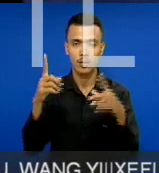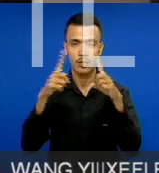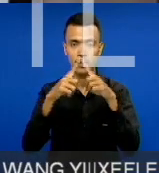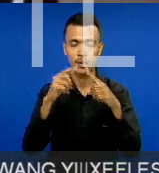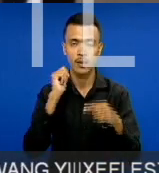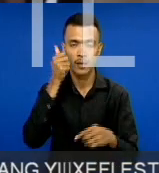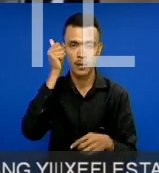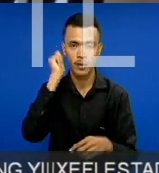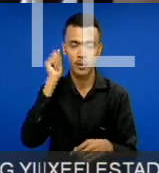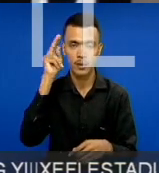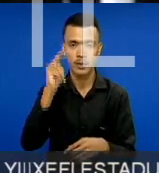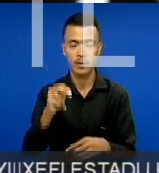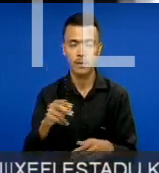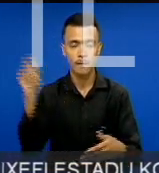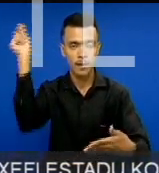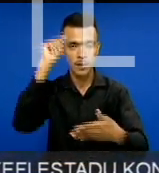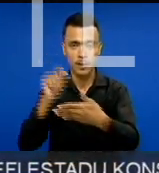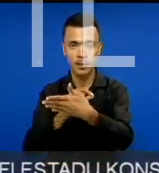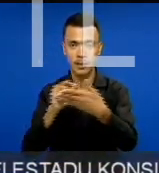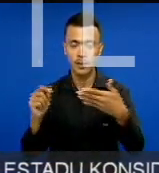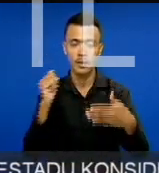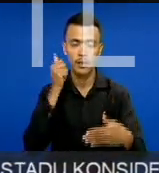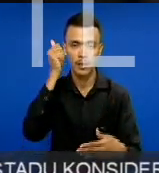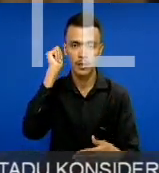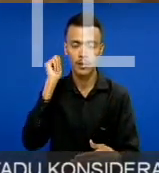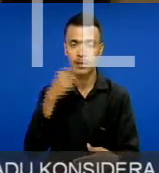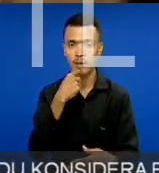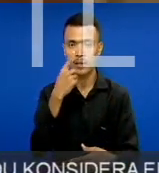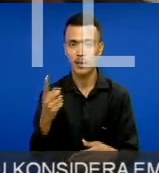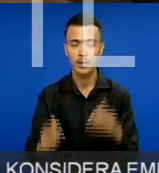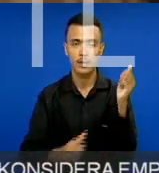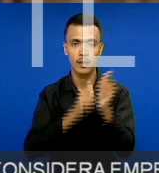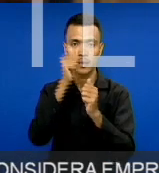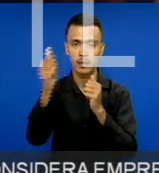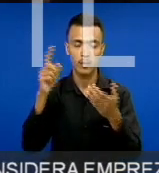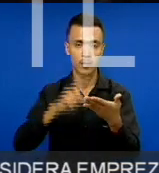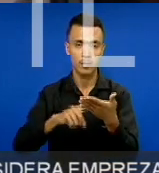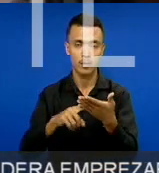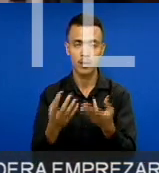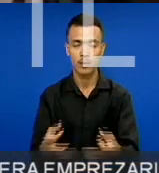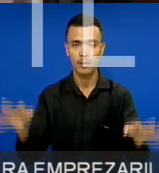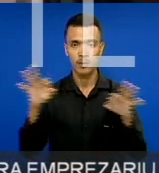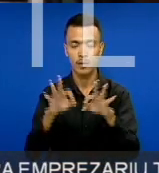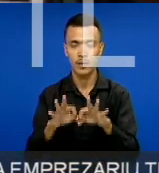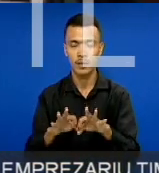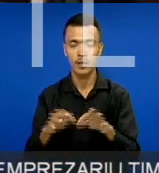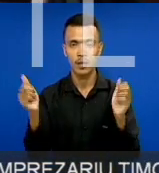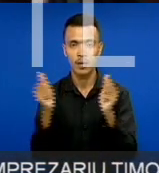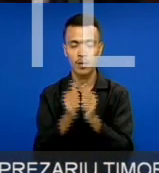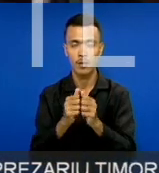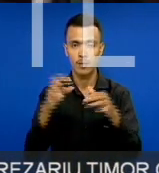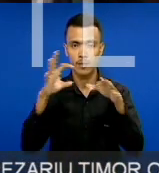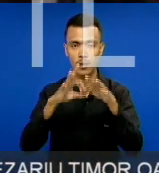ASEAN. Secretário Geral ASEAN Cao Kim Houn hateten nesei hatone discurso principal e sessão ida o membro